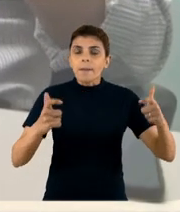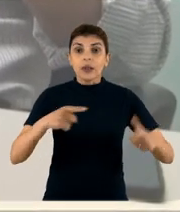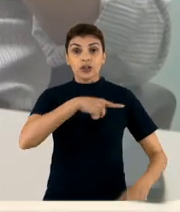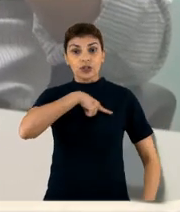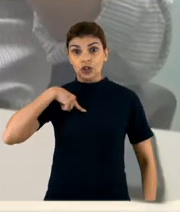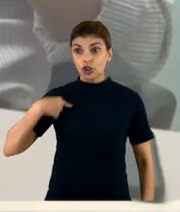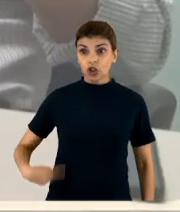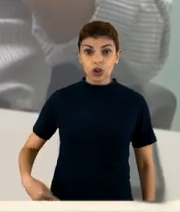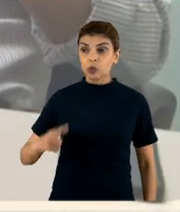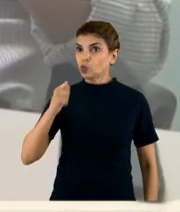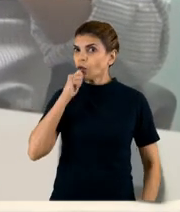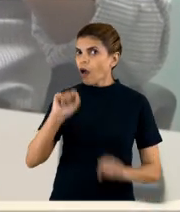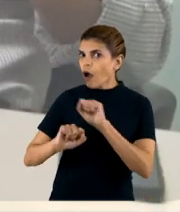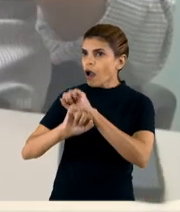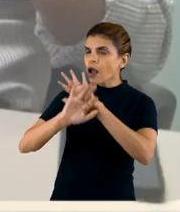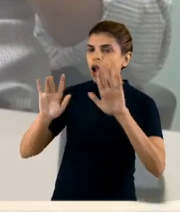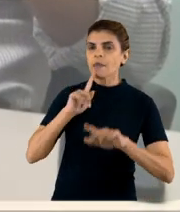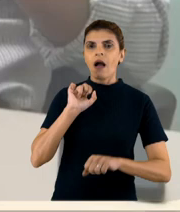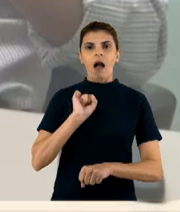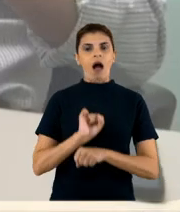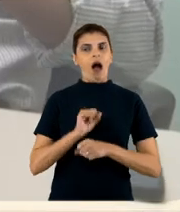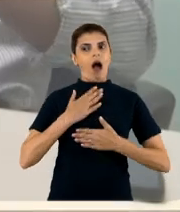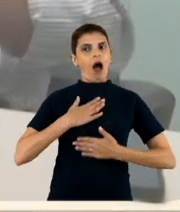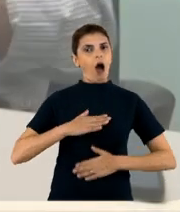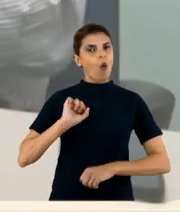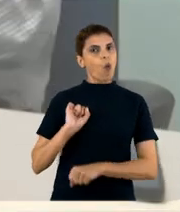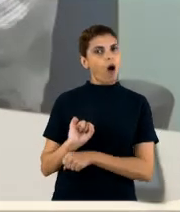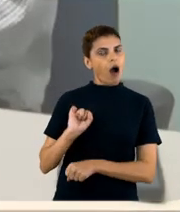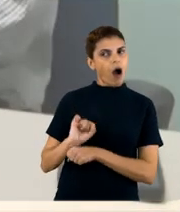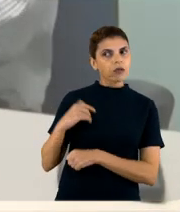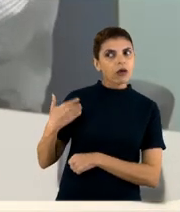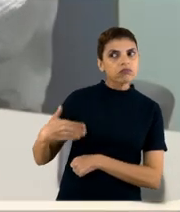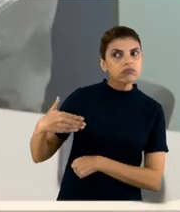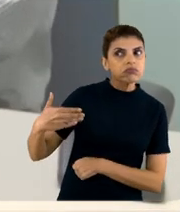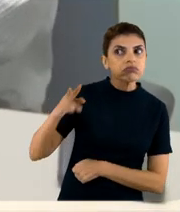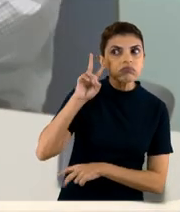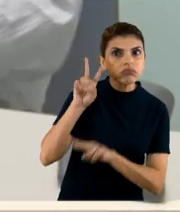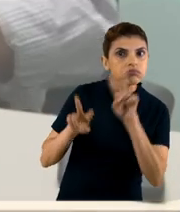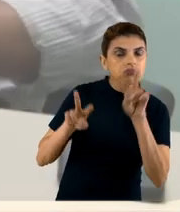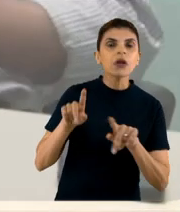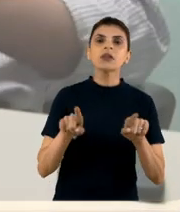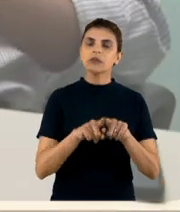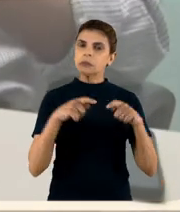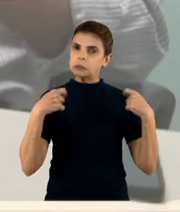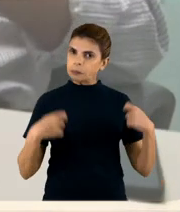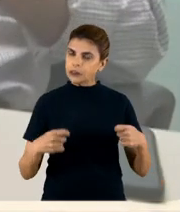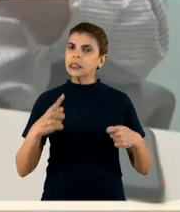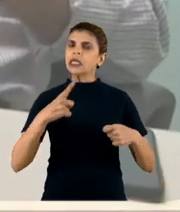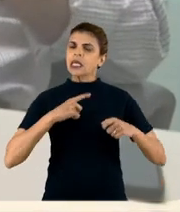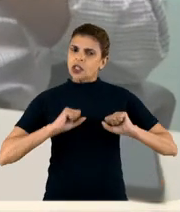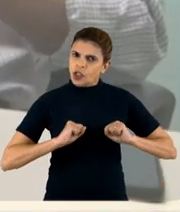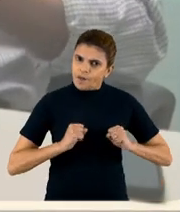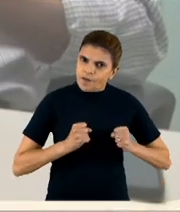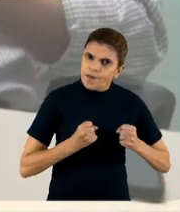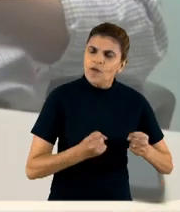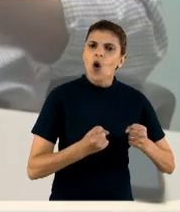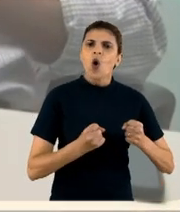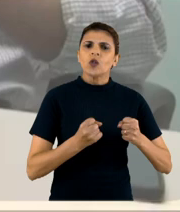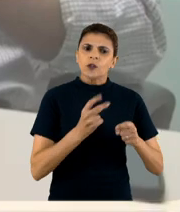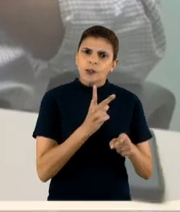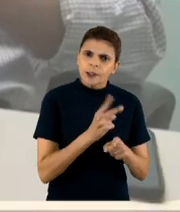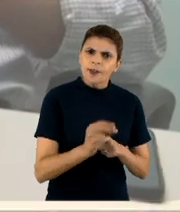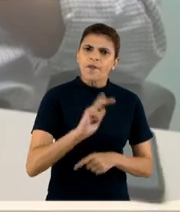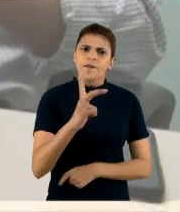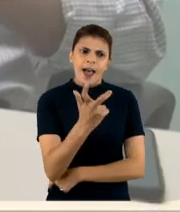um pouco na China, a gente não tem ainda clareza, é preciso aguardar um pouquinho em relação a isso, é preciso manter os